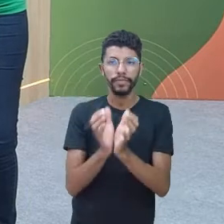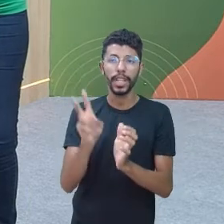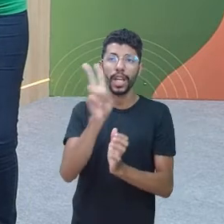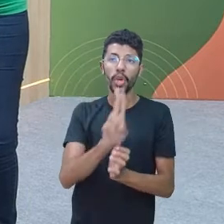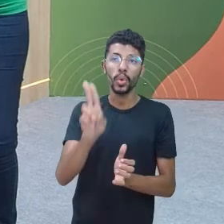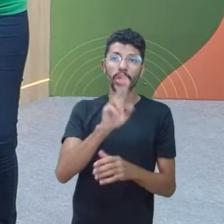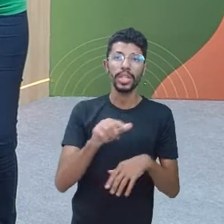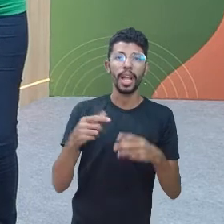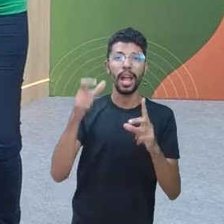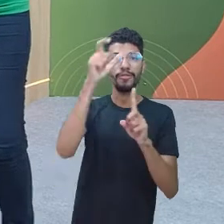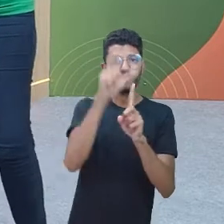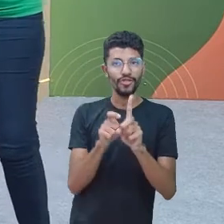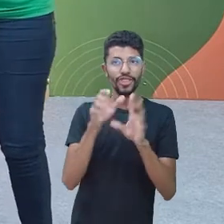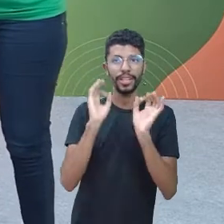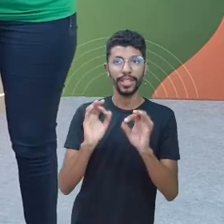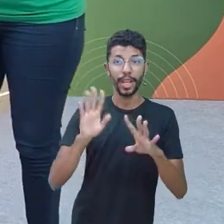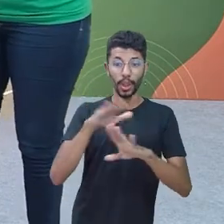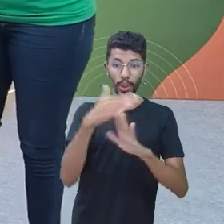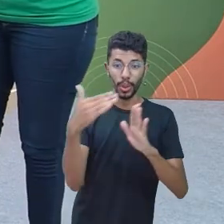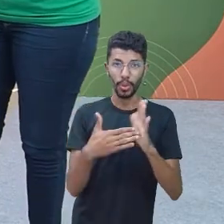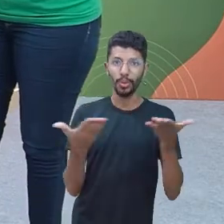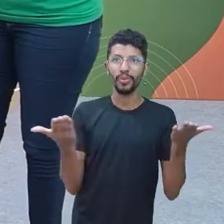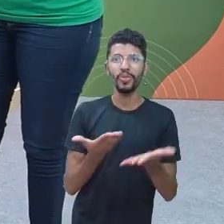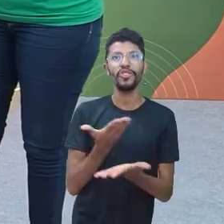na nossa aula de hoje.